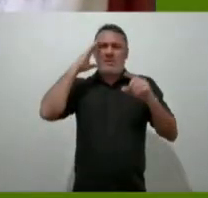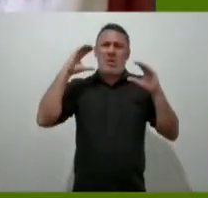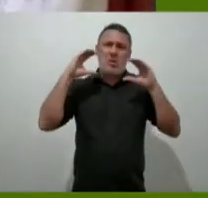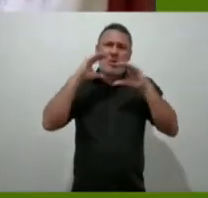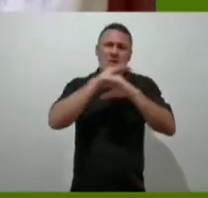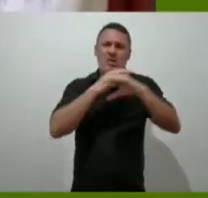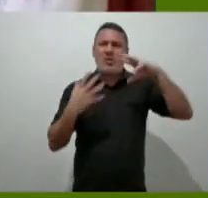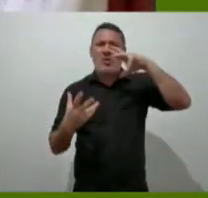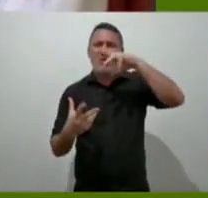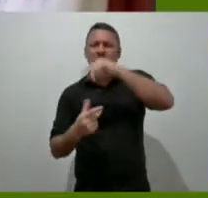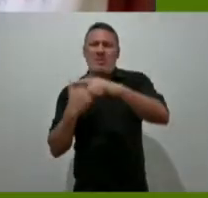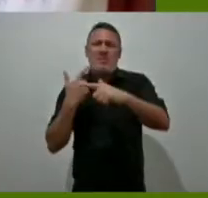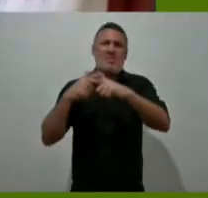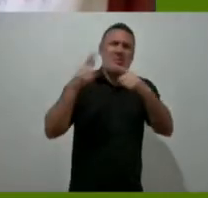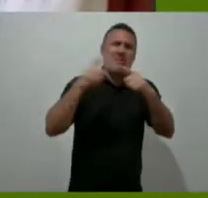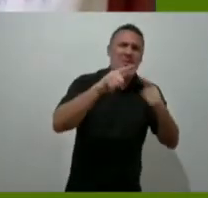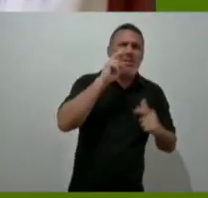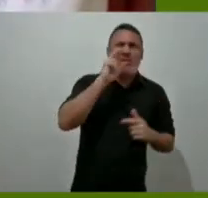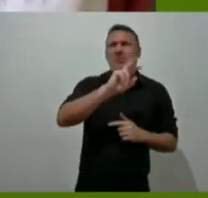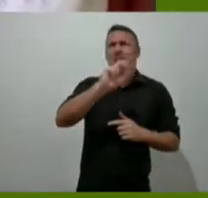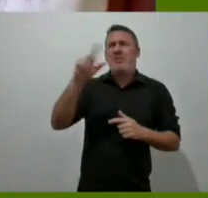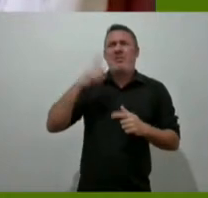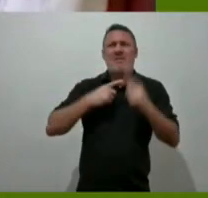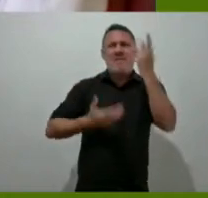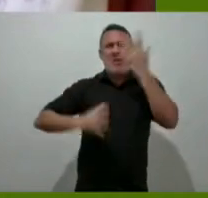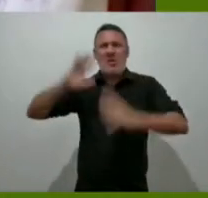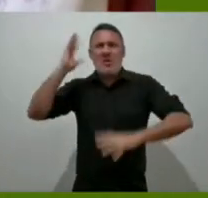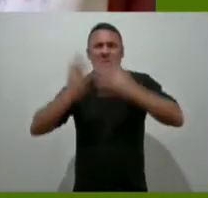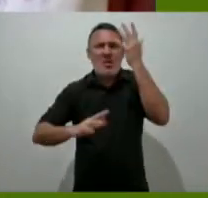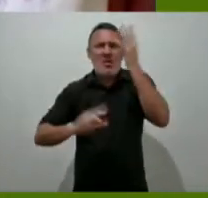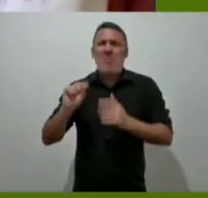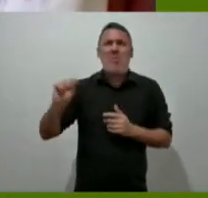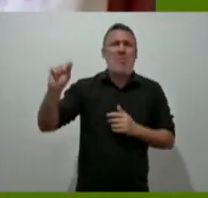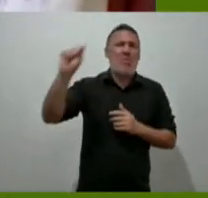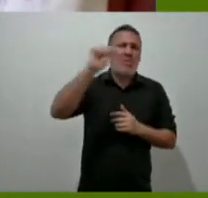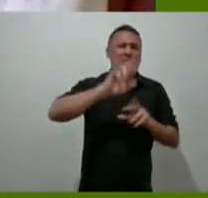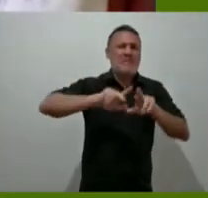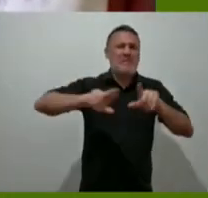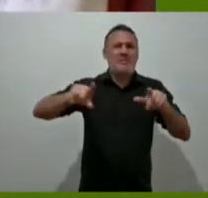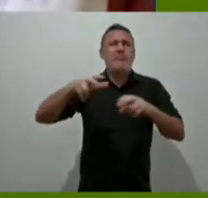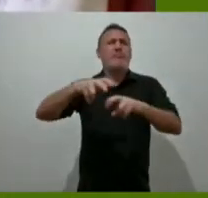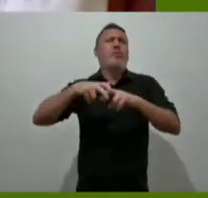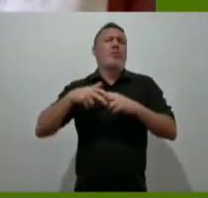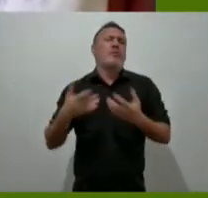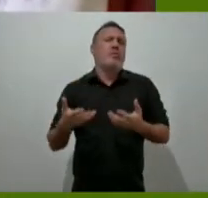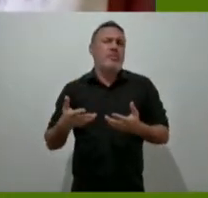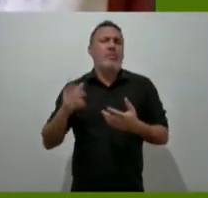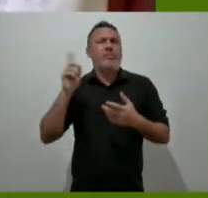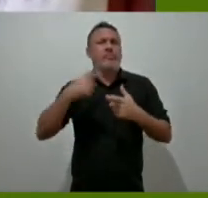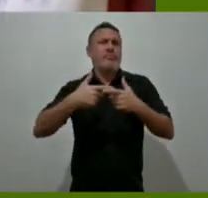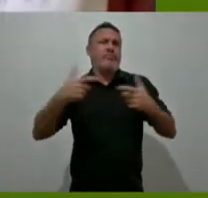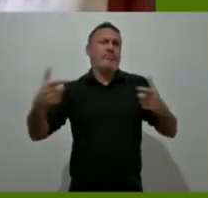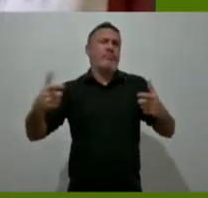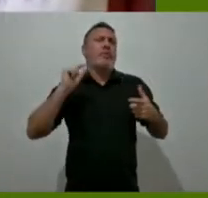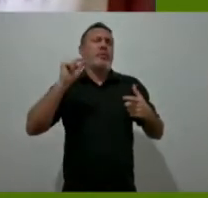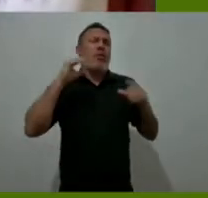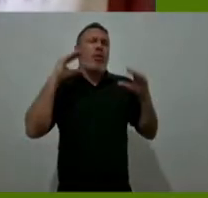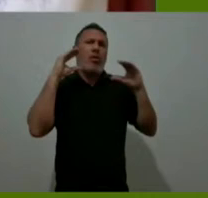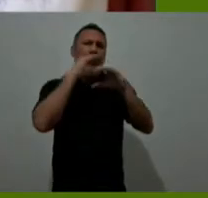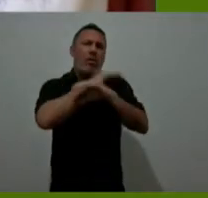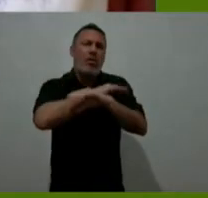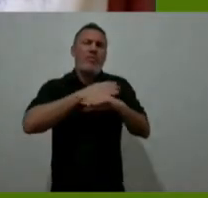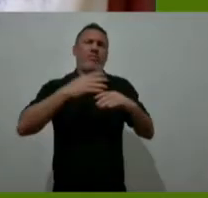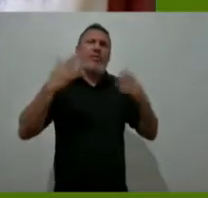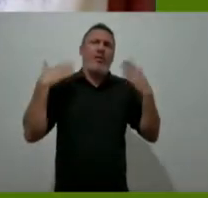essa quantidade de incêndios que estão acontecendo devido ao aumento de temperatura. Então, nós temos uma